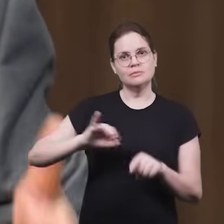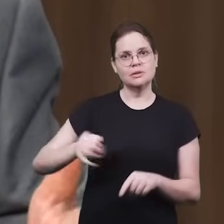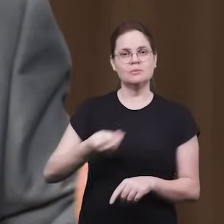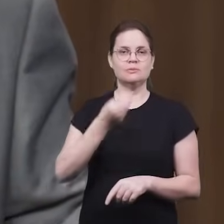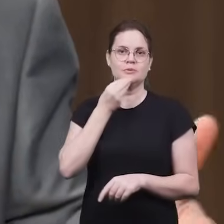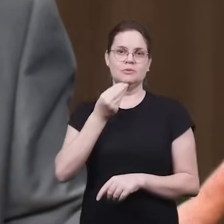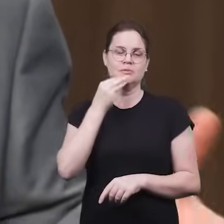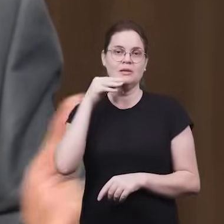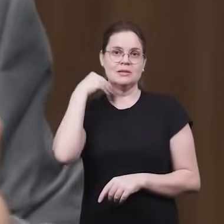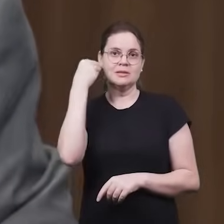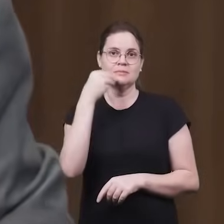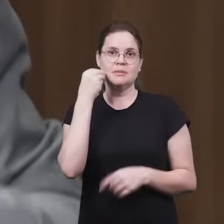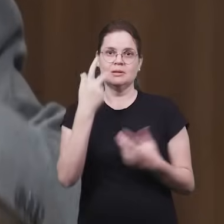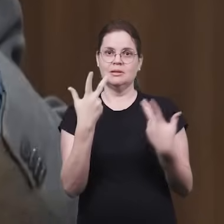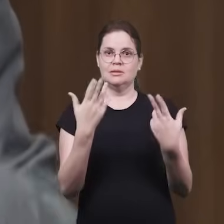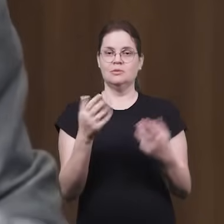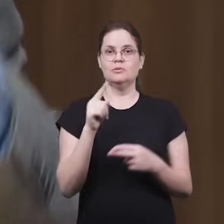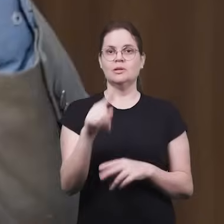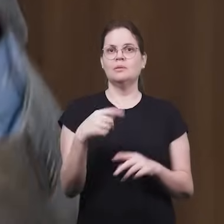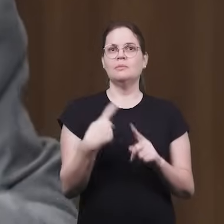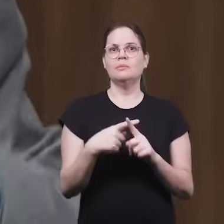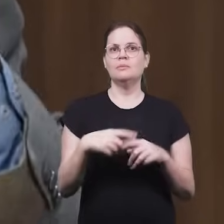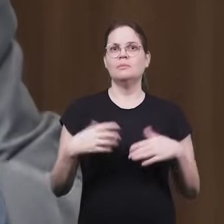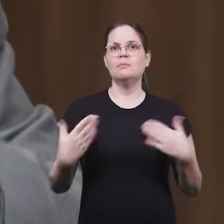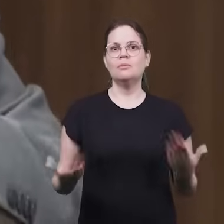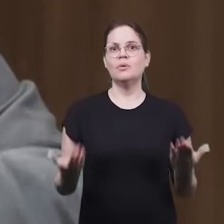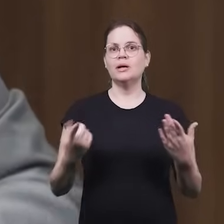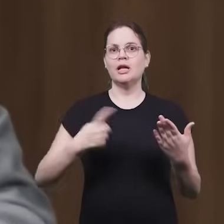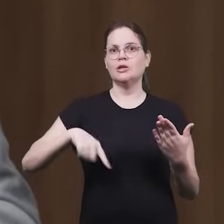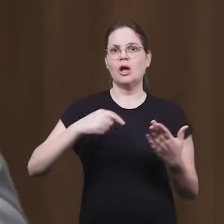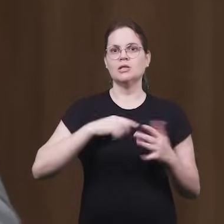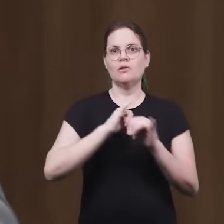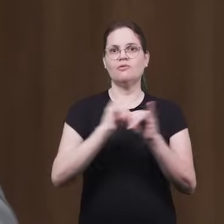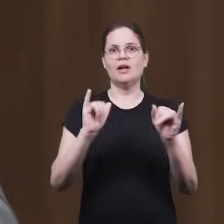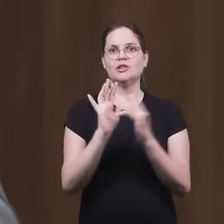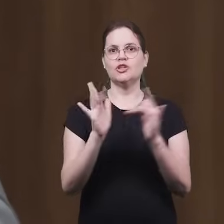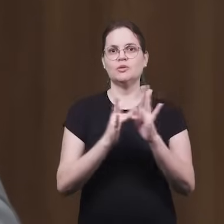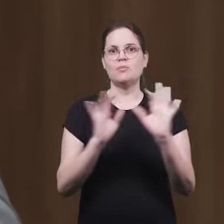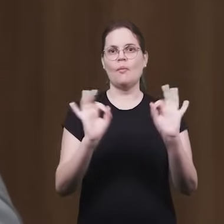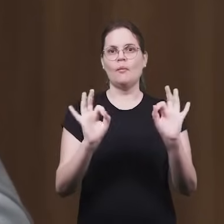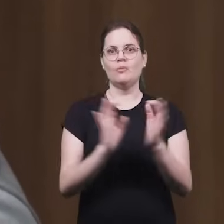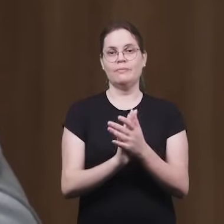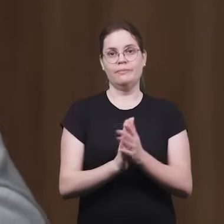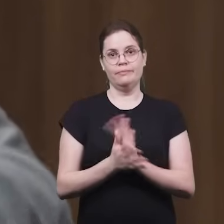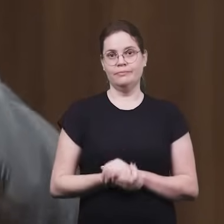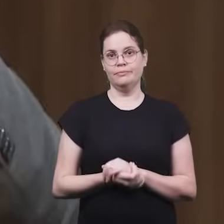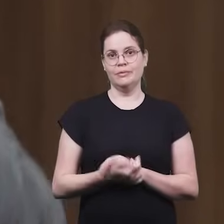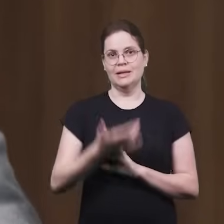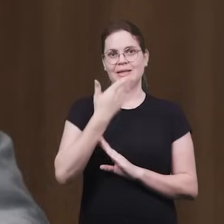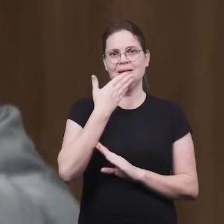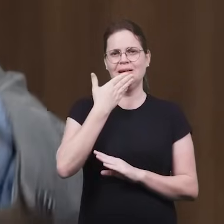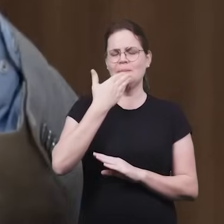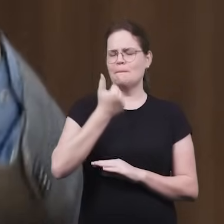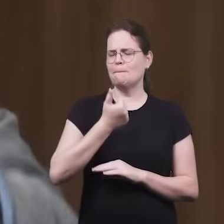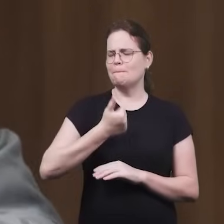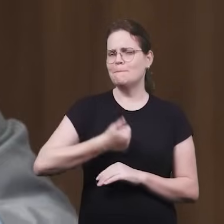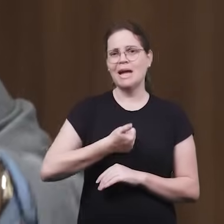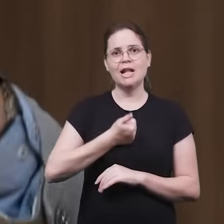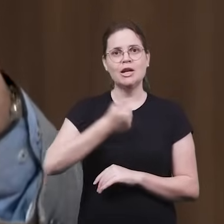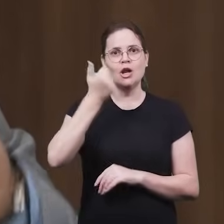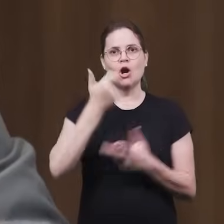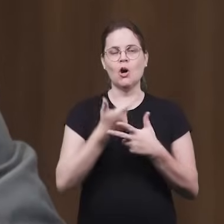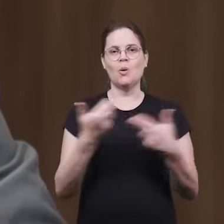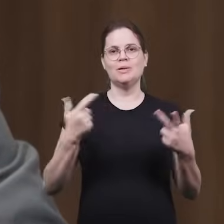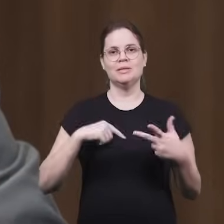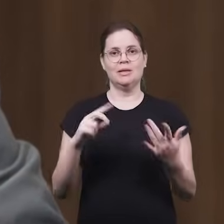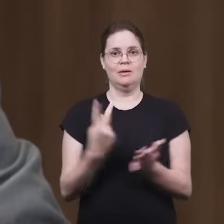viver a mesma experiência que você viveu, por que a gente não fala de Jesus? Que é a melhor coisa que